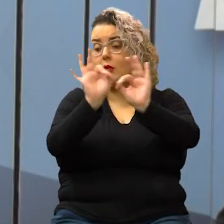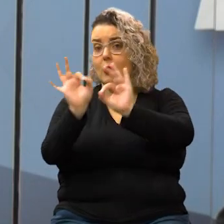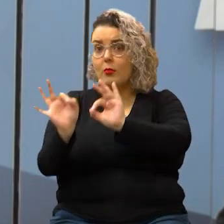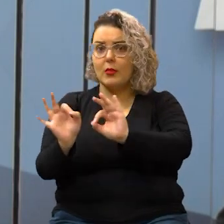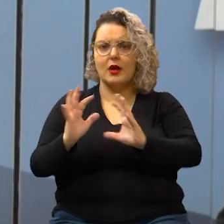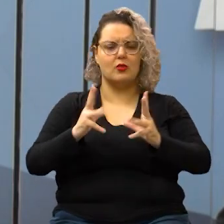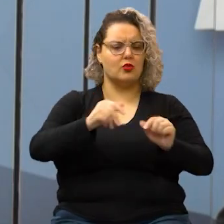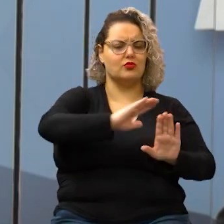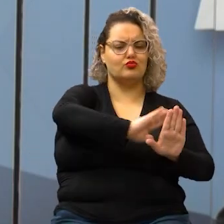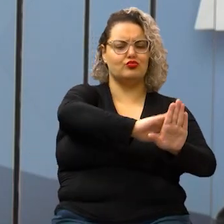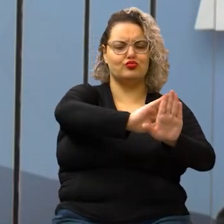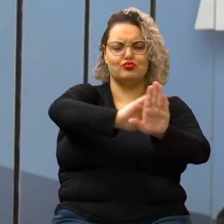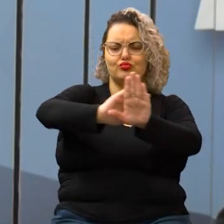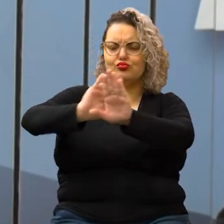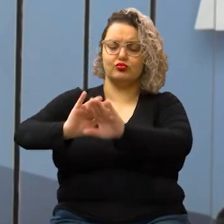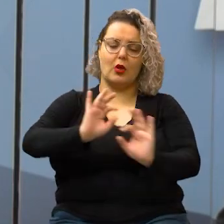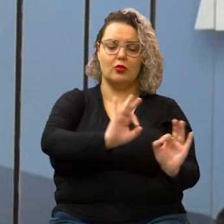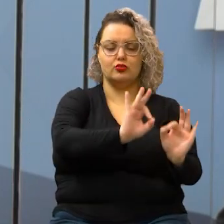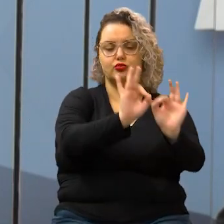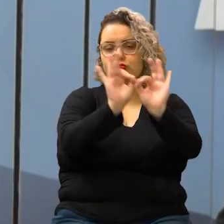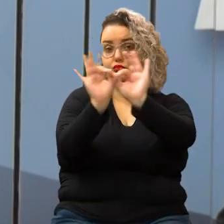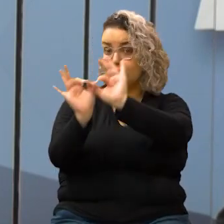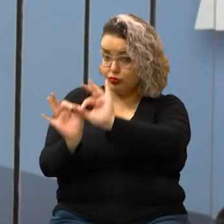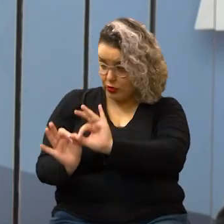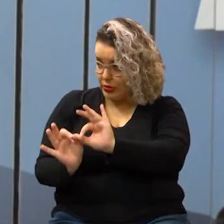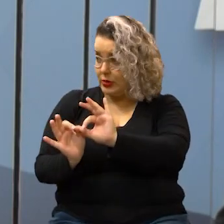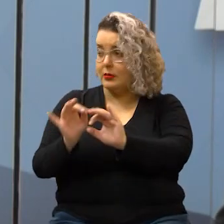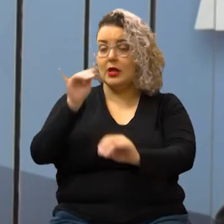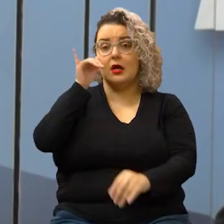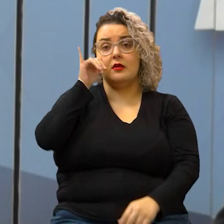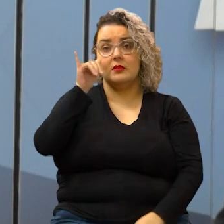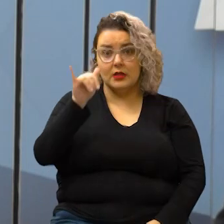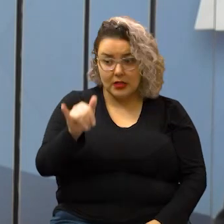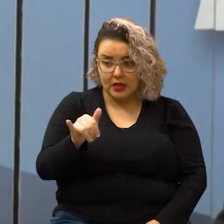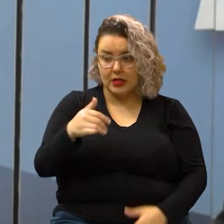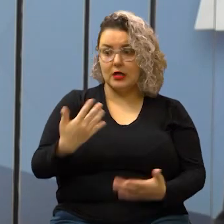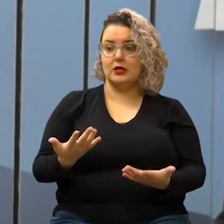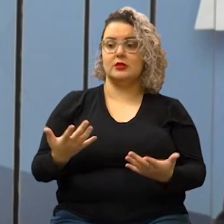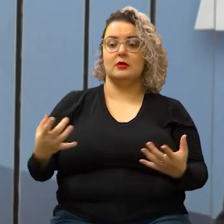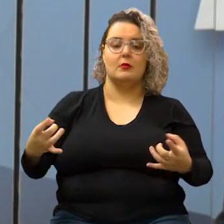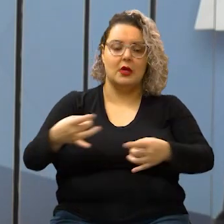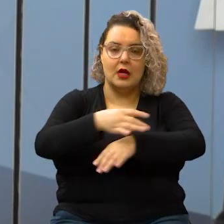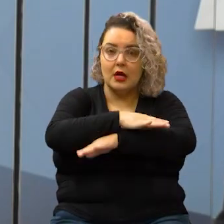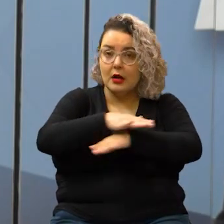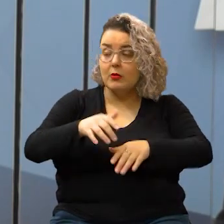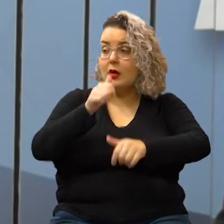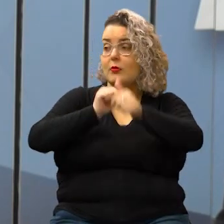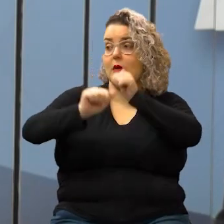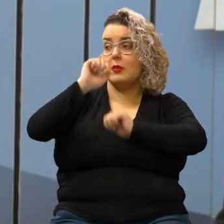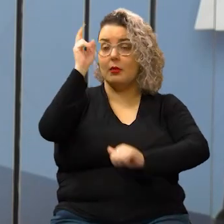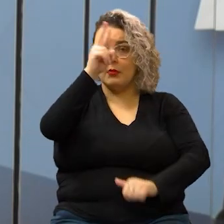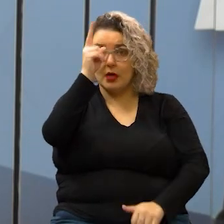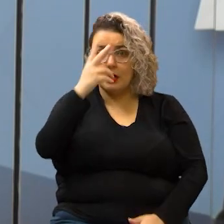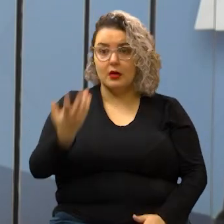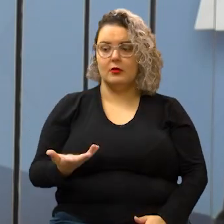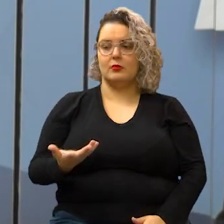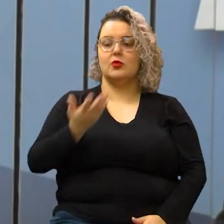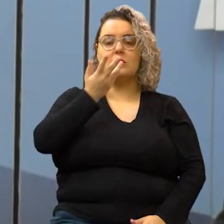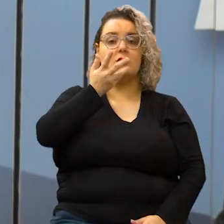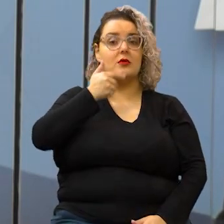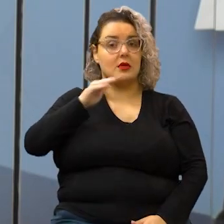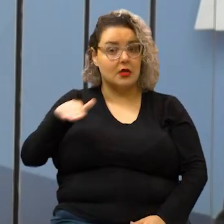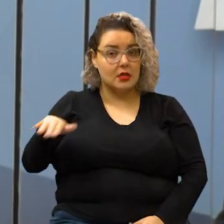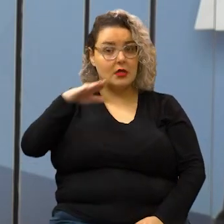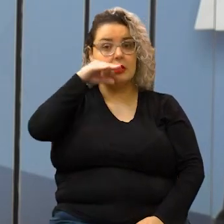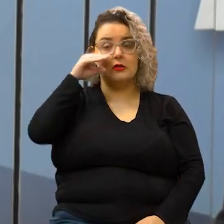sido feitas no município, né, de prevenção, de combate aí ao uso de bebidas alcoólicas por crianças e